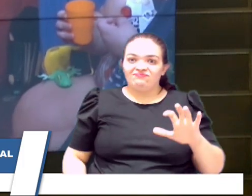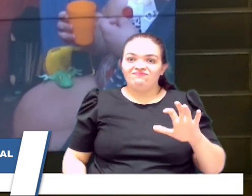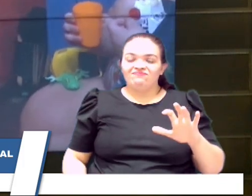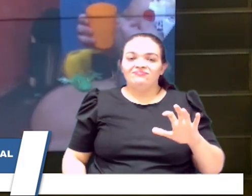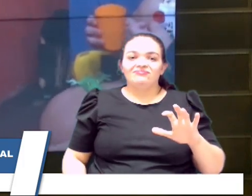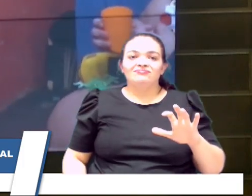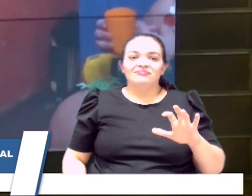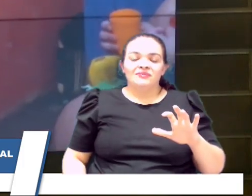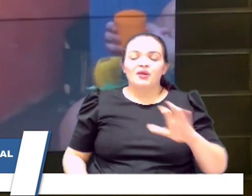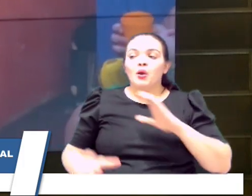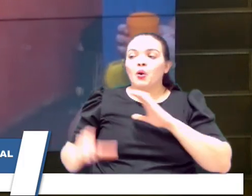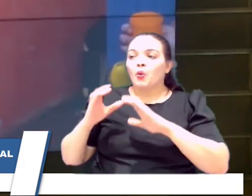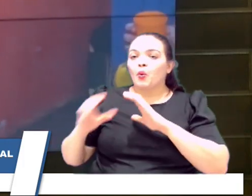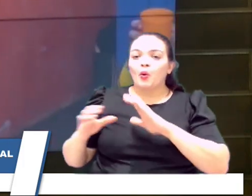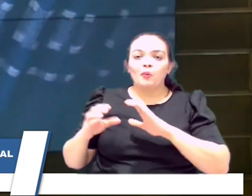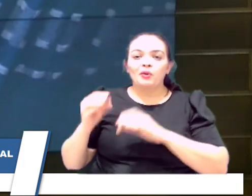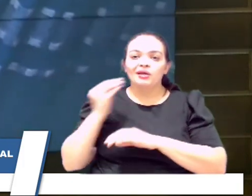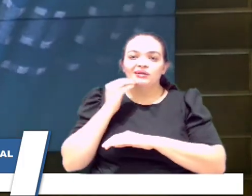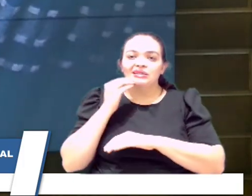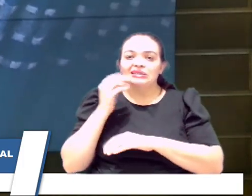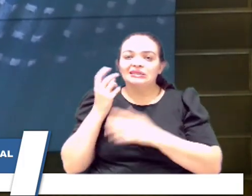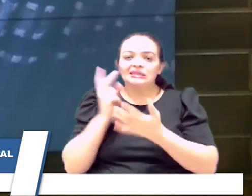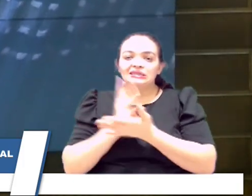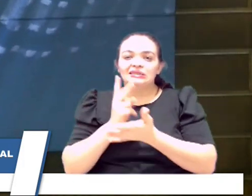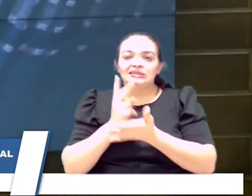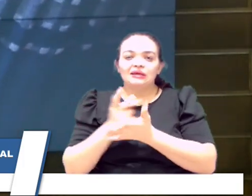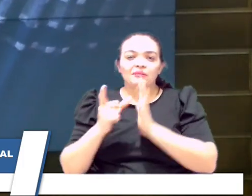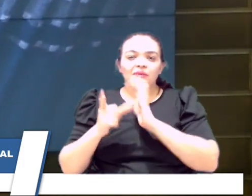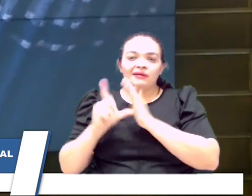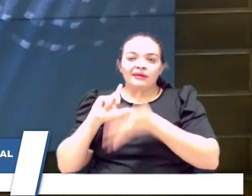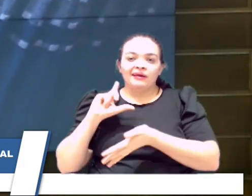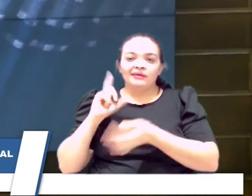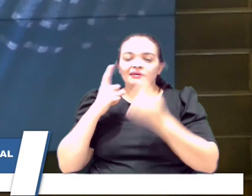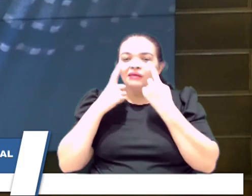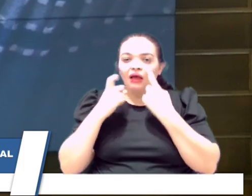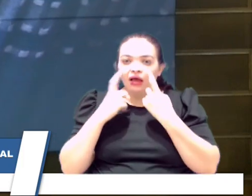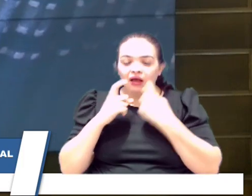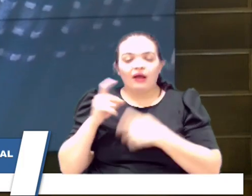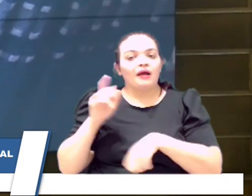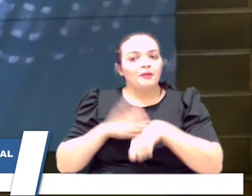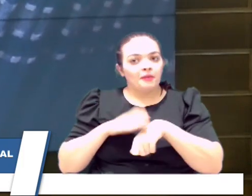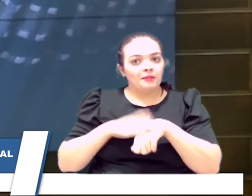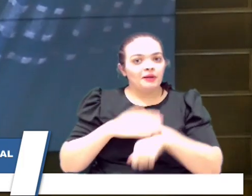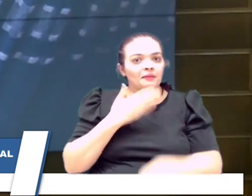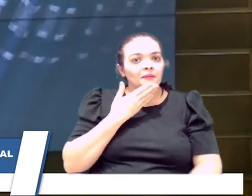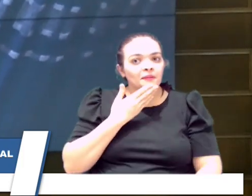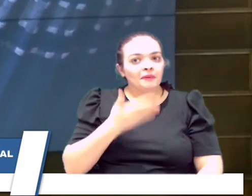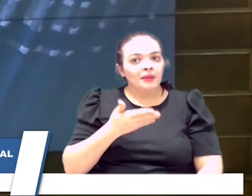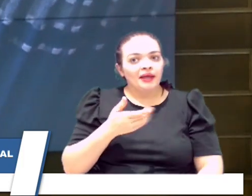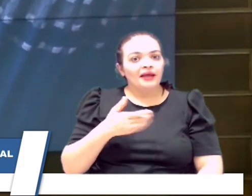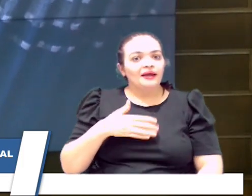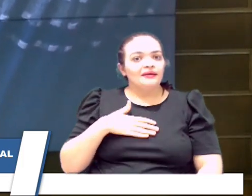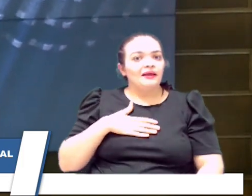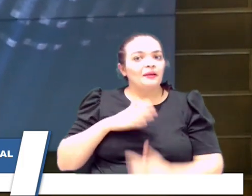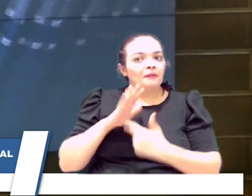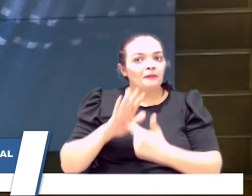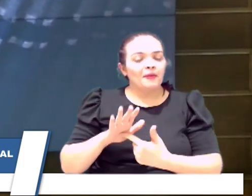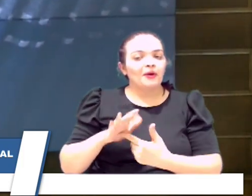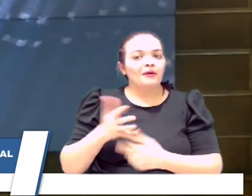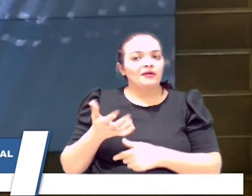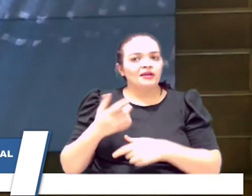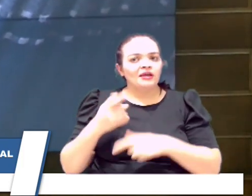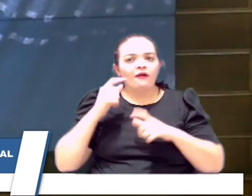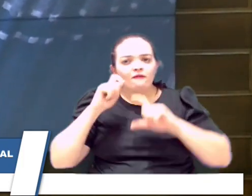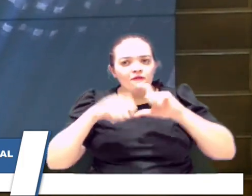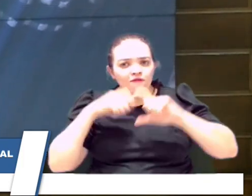A comunicação dela sempre era o choro. E agora, ela pede. Ela gosta de assistir o vídeo,